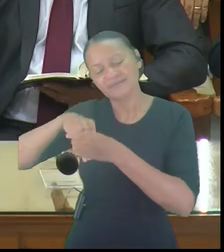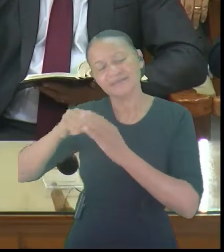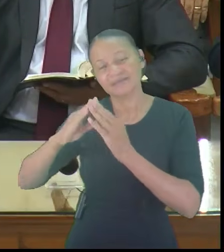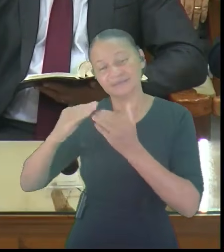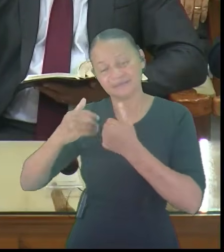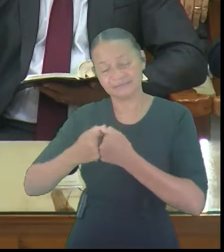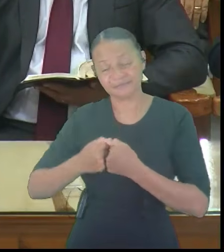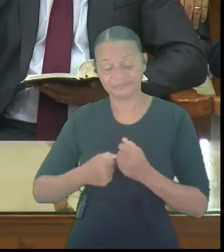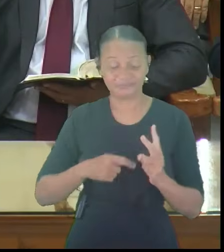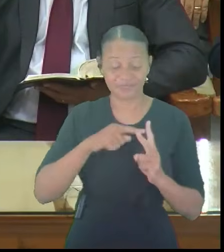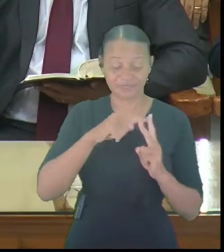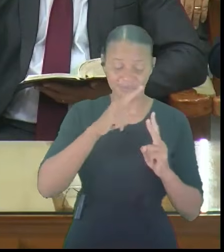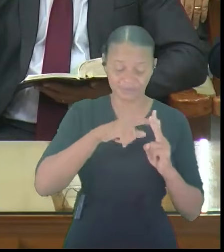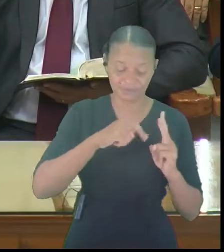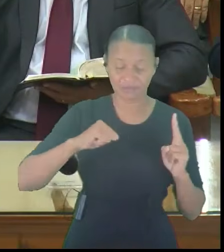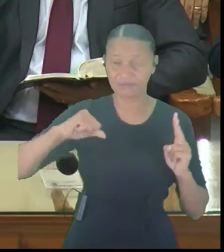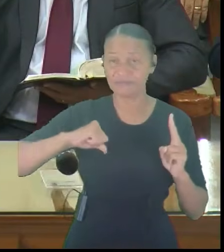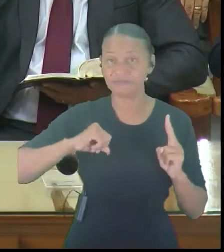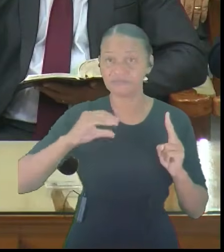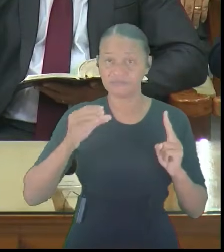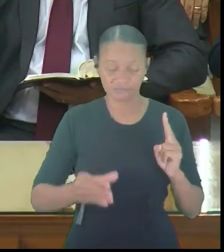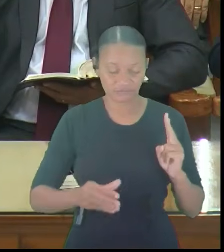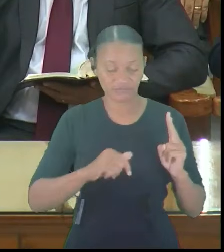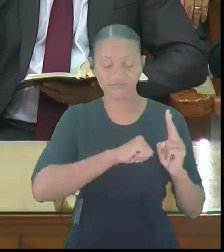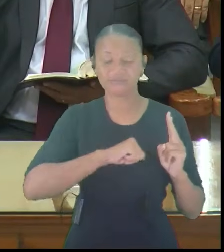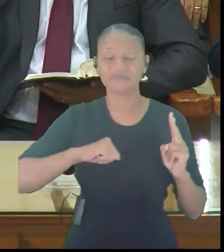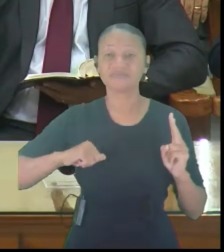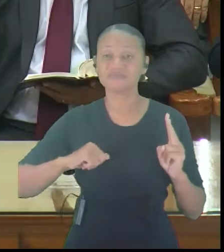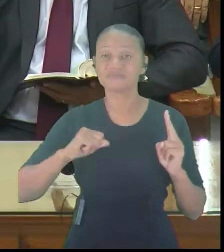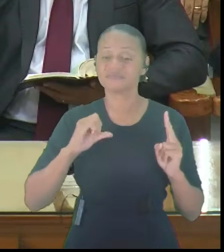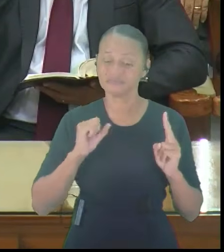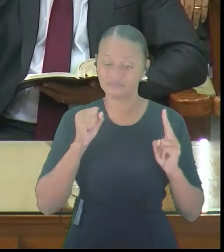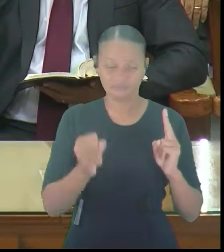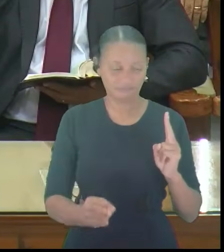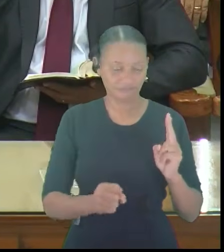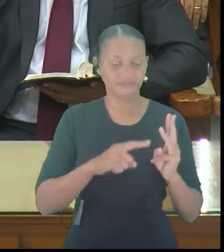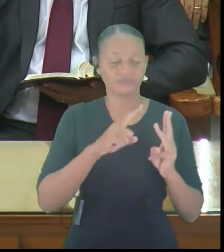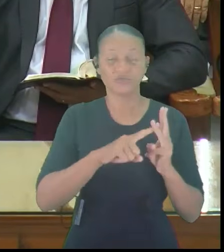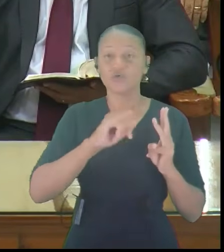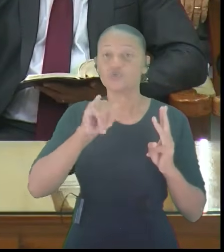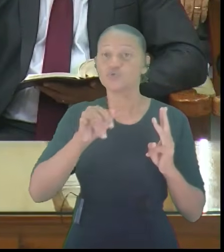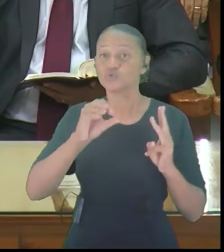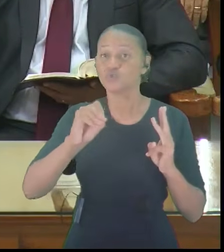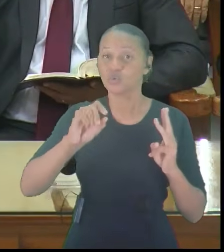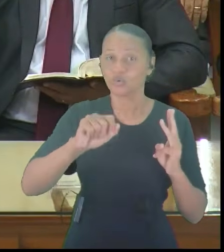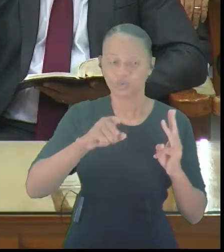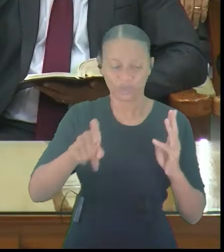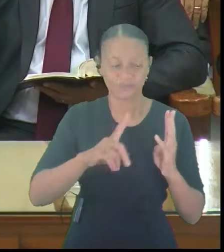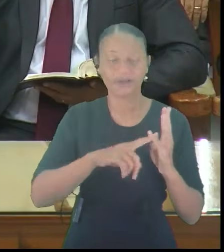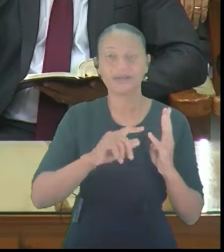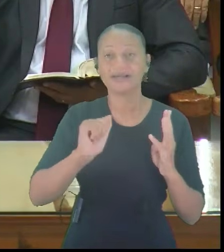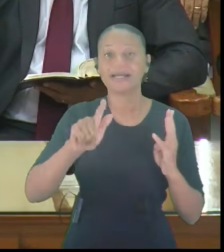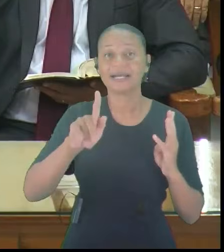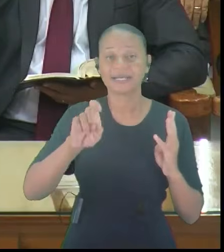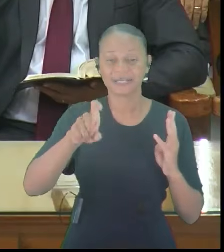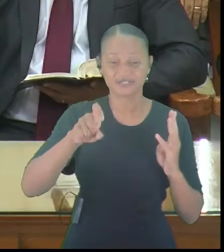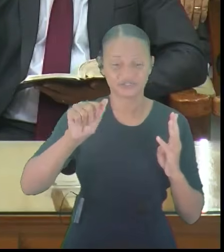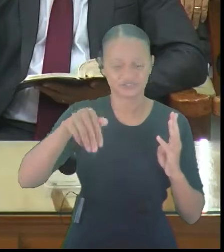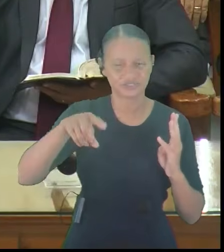Anás, Caifás, João e Alexandre. Pastor, está na Bíblia, nós já lemos